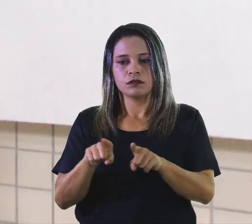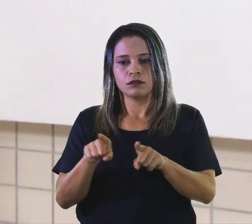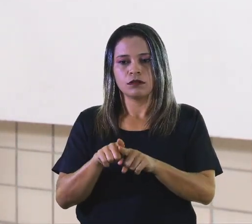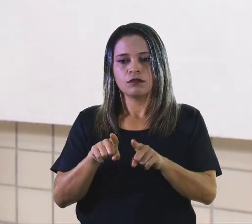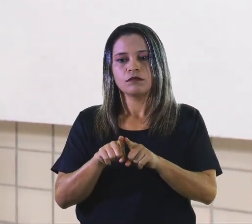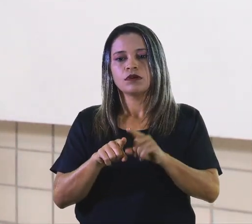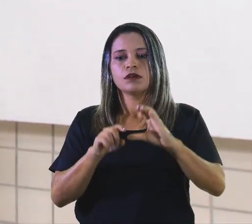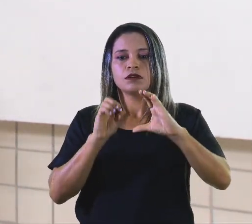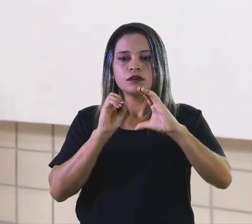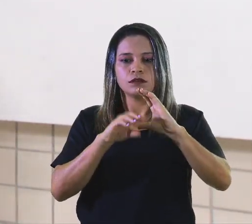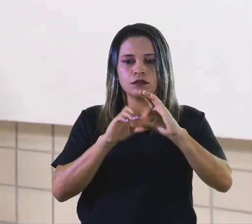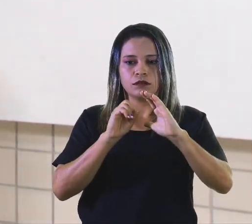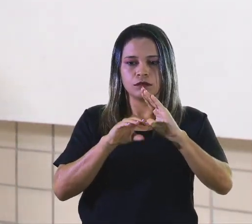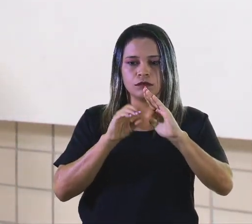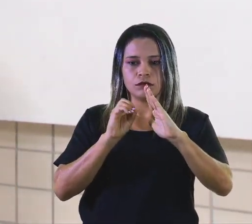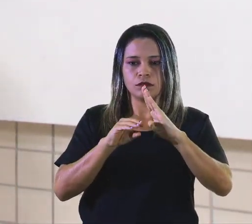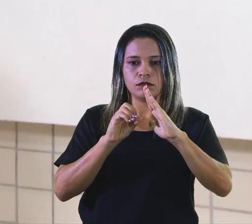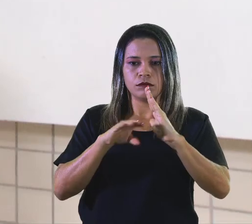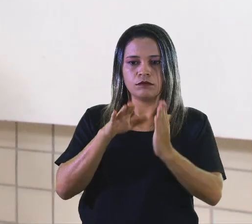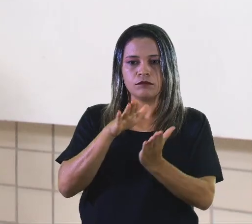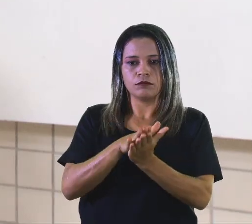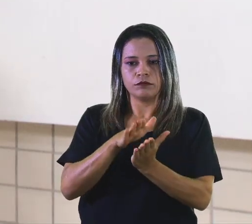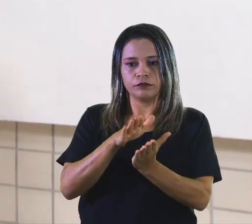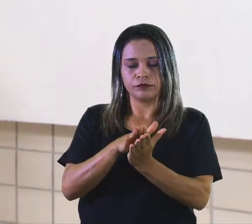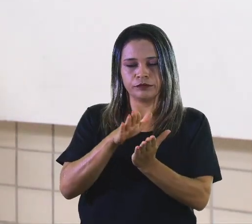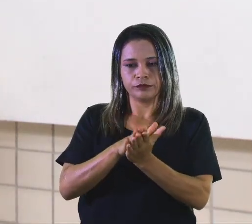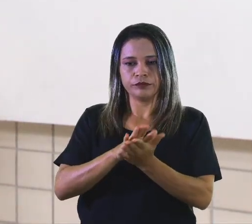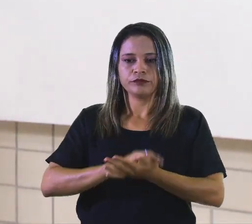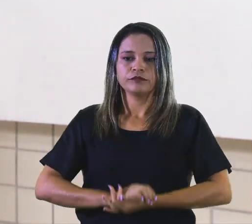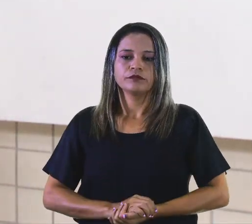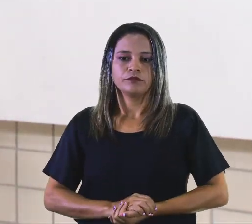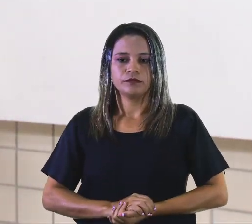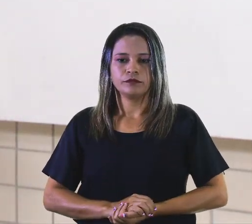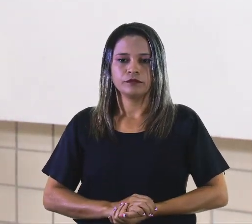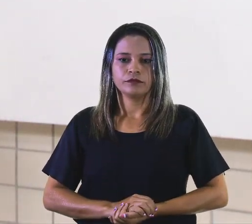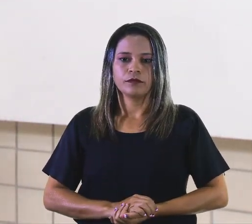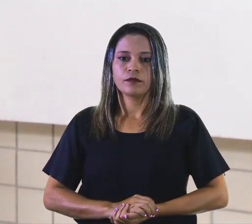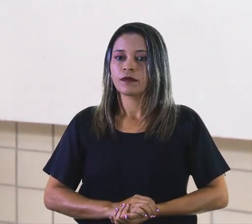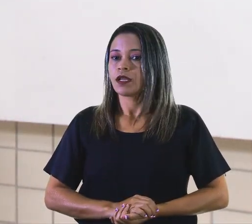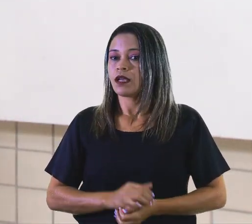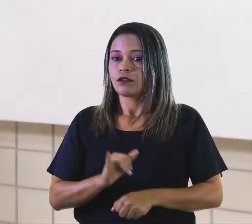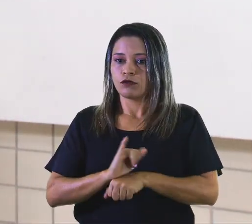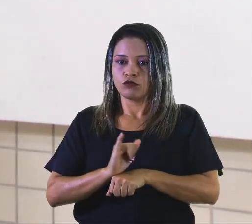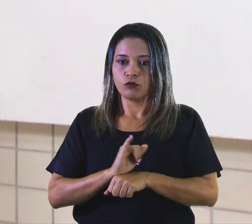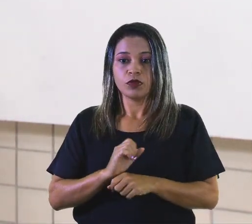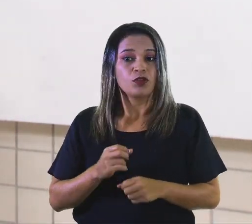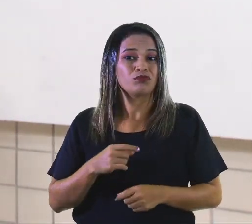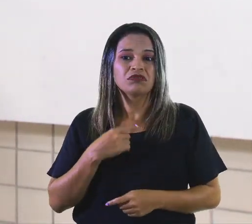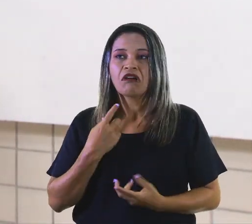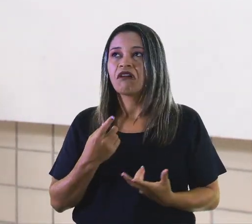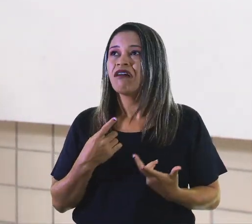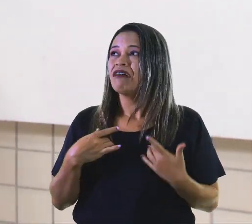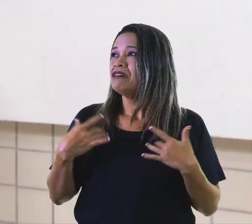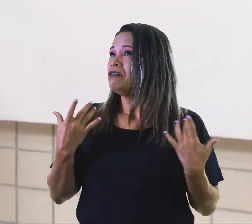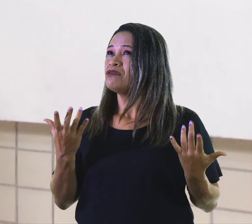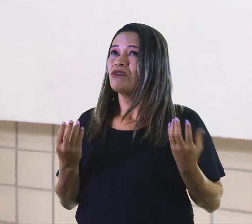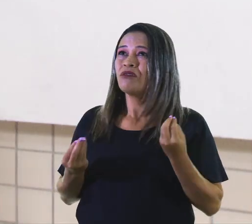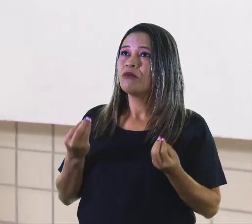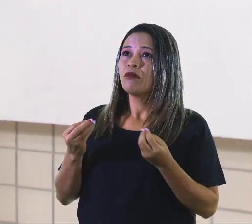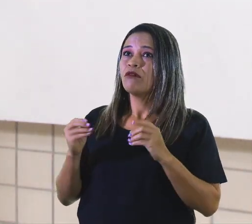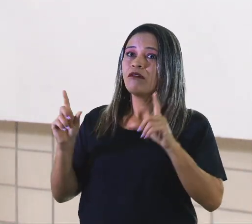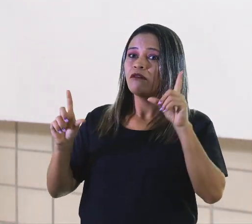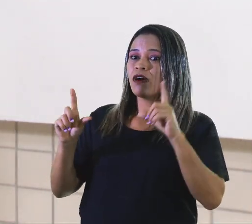na plataforma Palmas Homeschool. Não tem desculpa de você não assistir a aula,